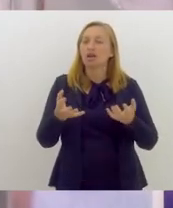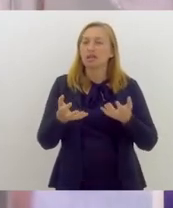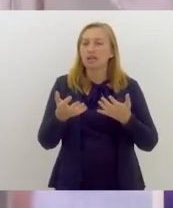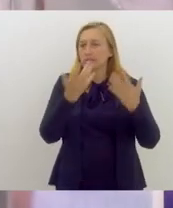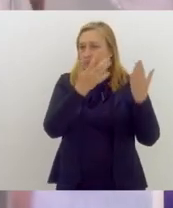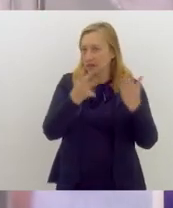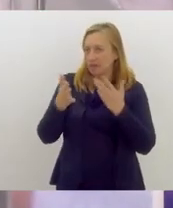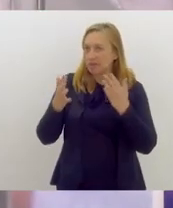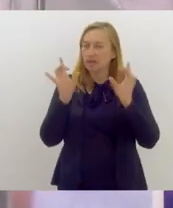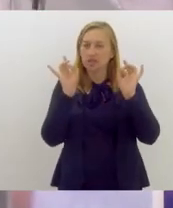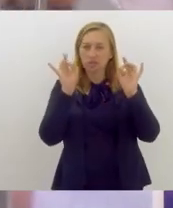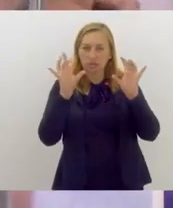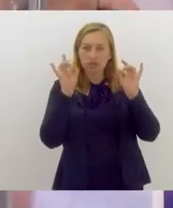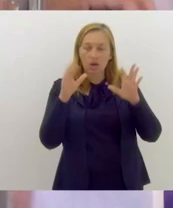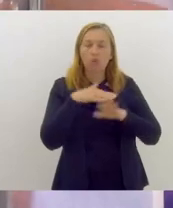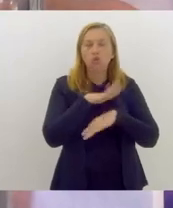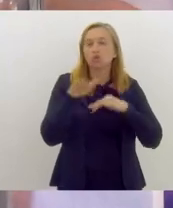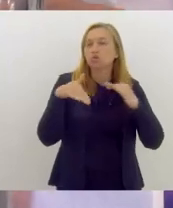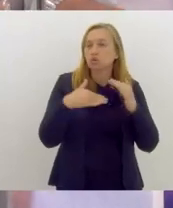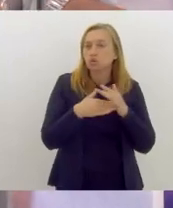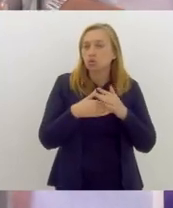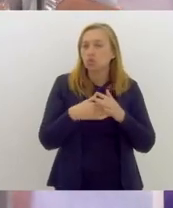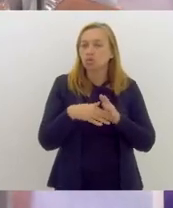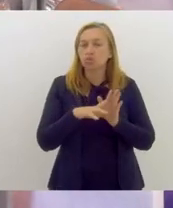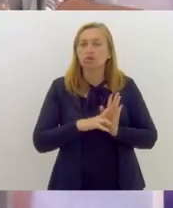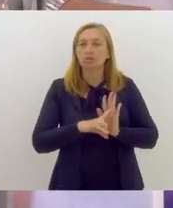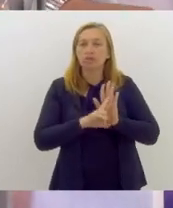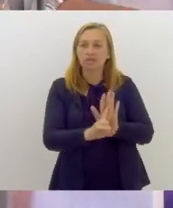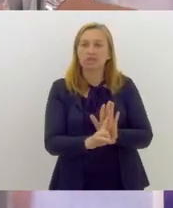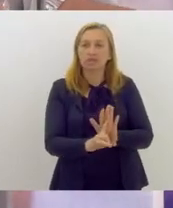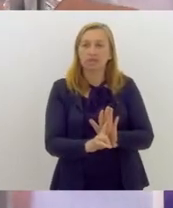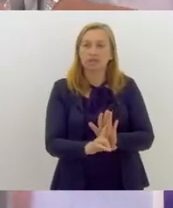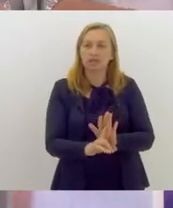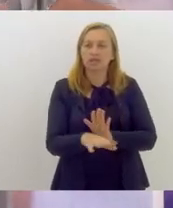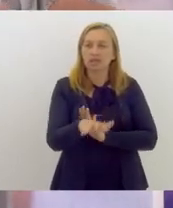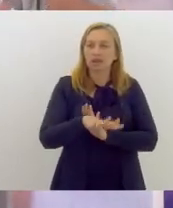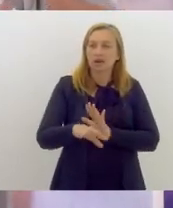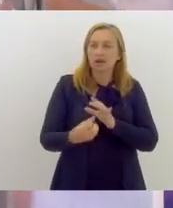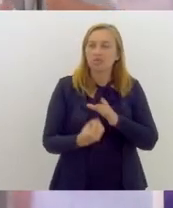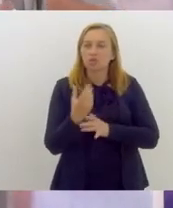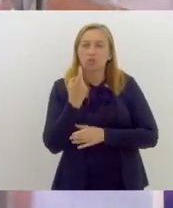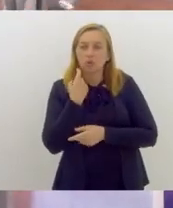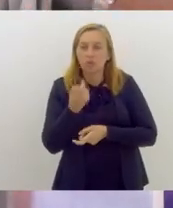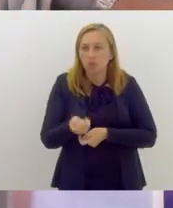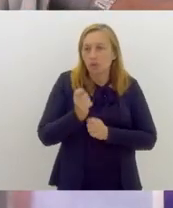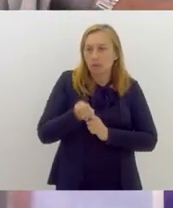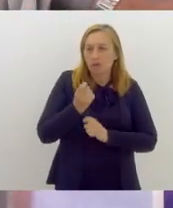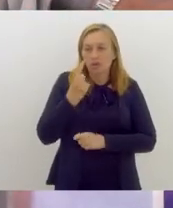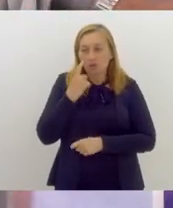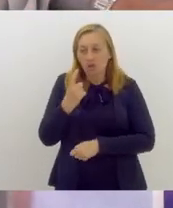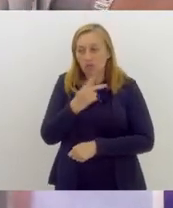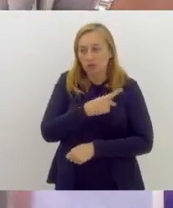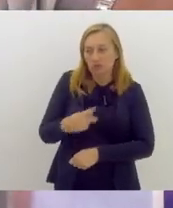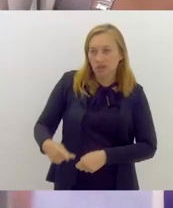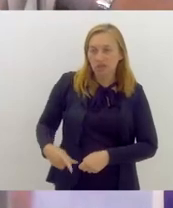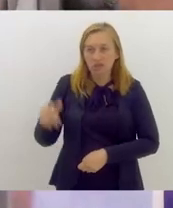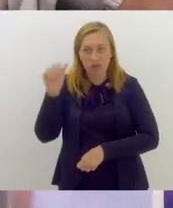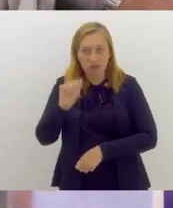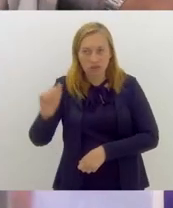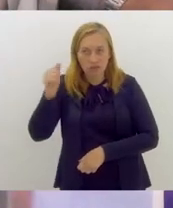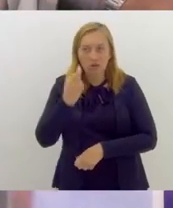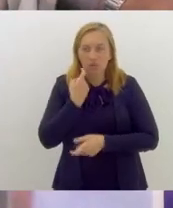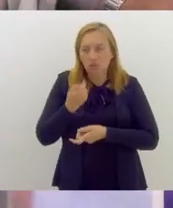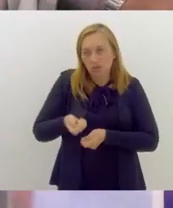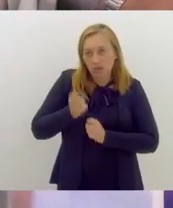cumprimentar aqui em especial todos os representantes da cadeia produtiva da Pesca eu vejo aqui o presidente da associação de